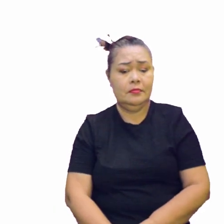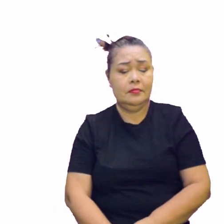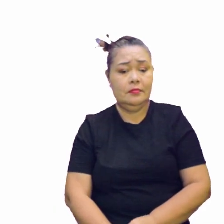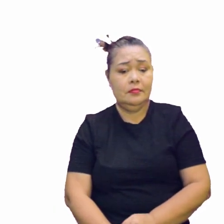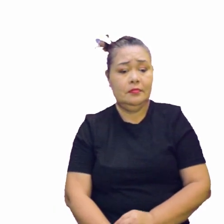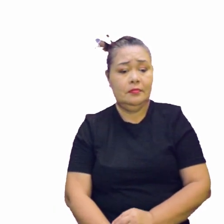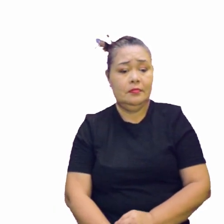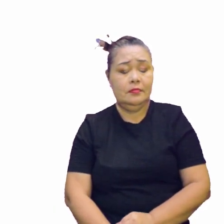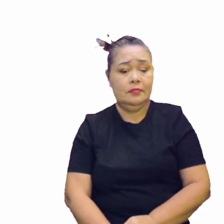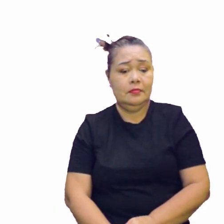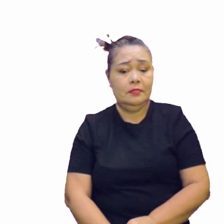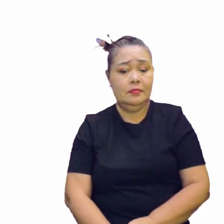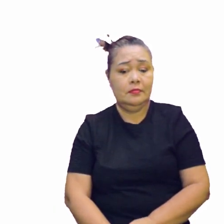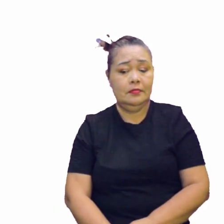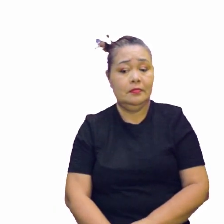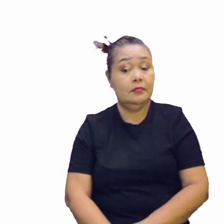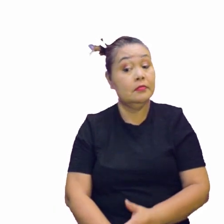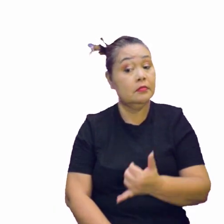Desculpa.